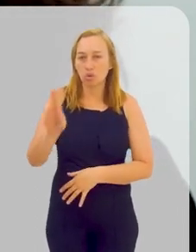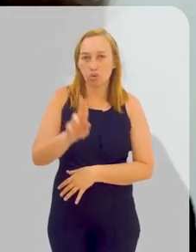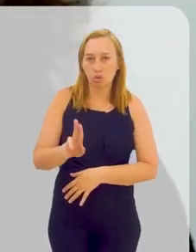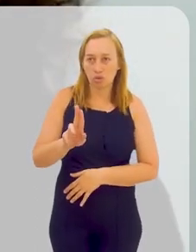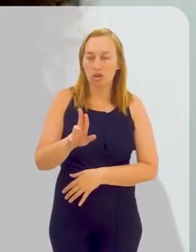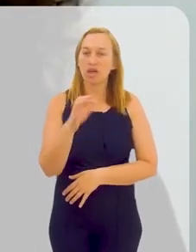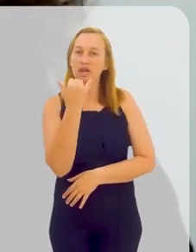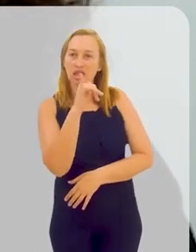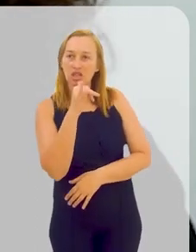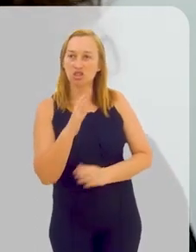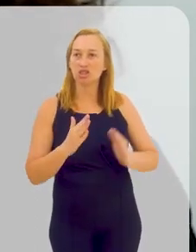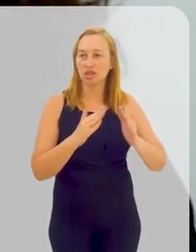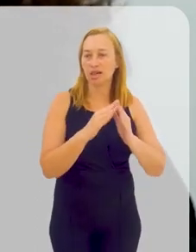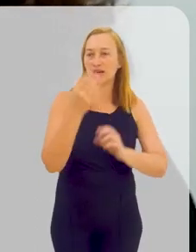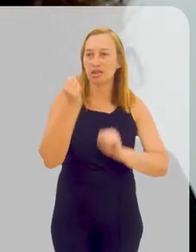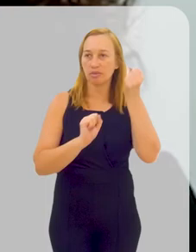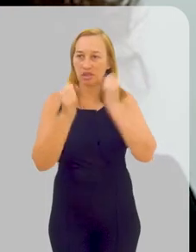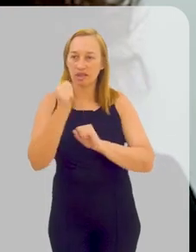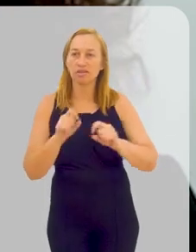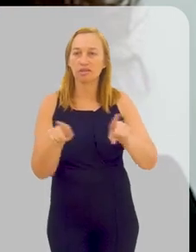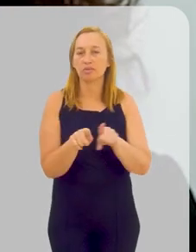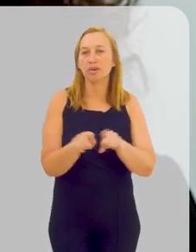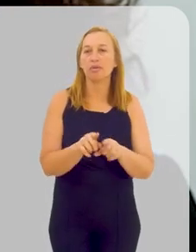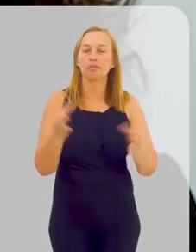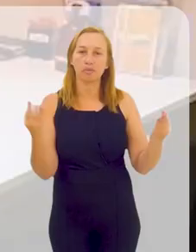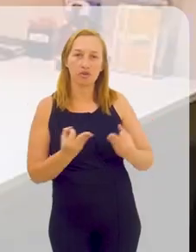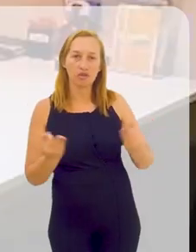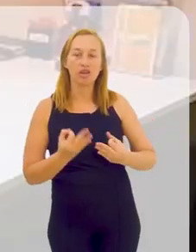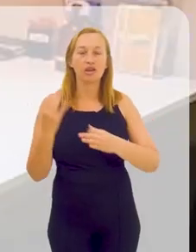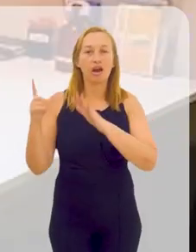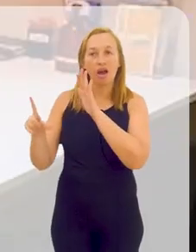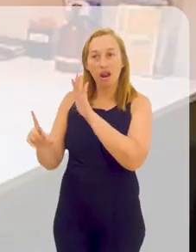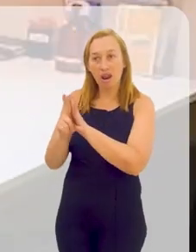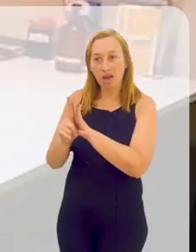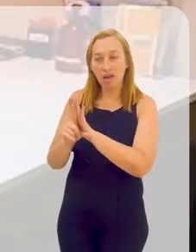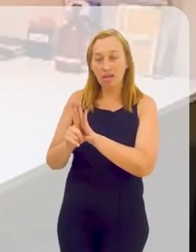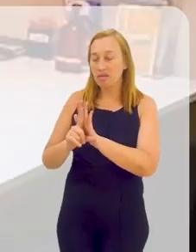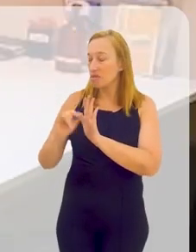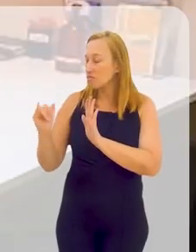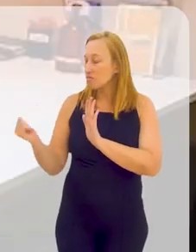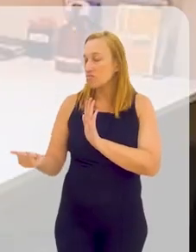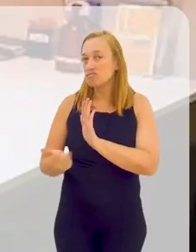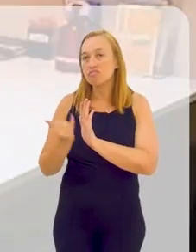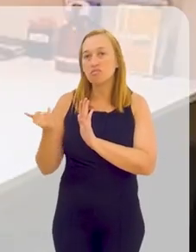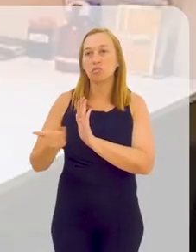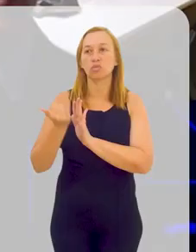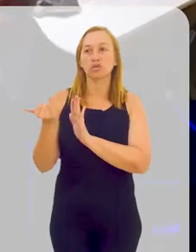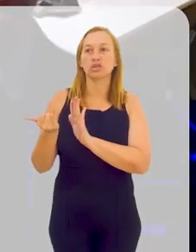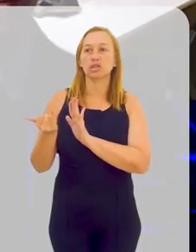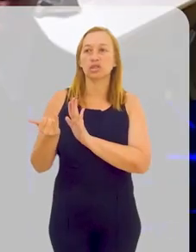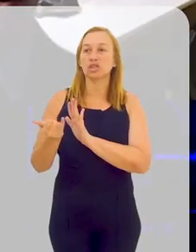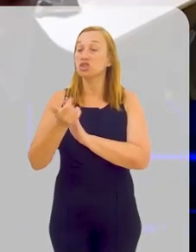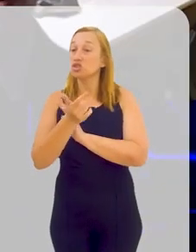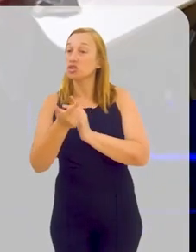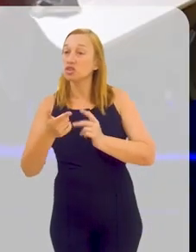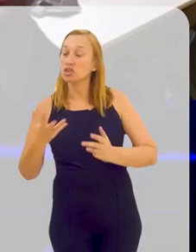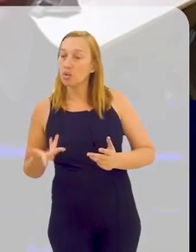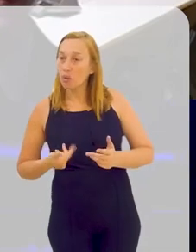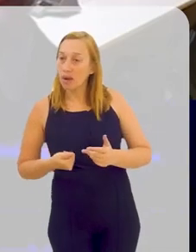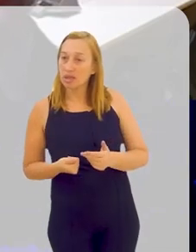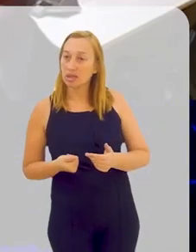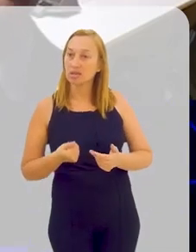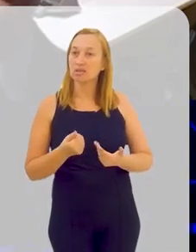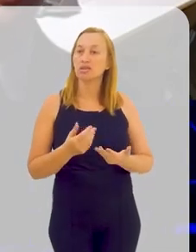assim de casa aí também empresariais perfeito a legislação é imprescindível legislações